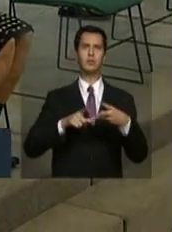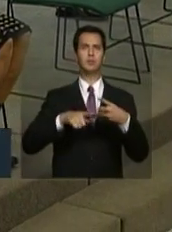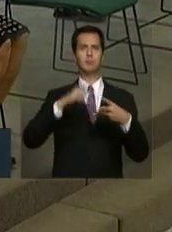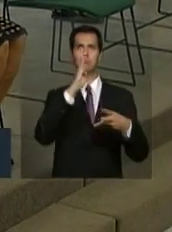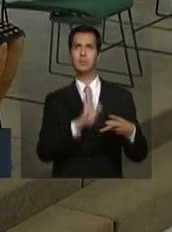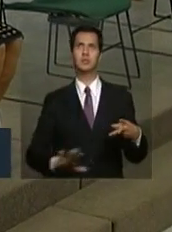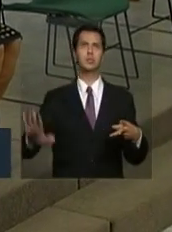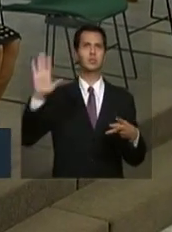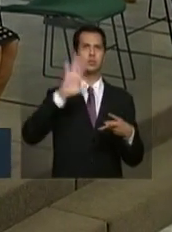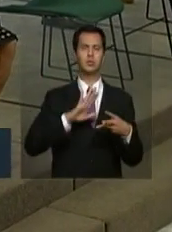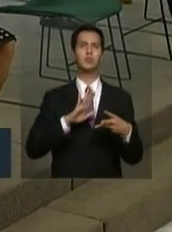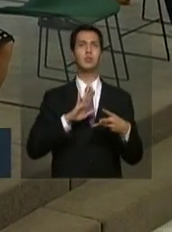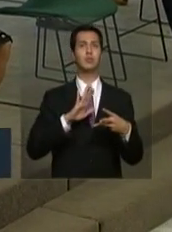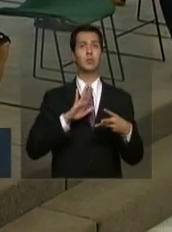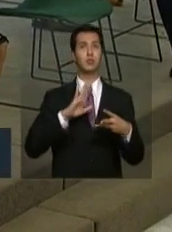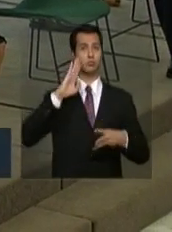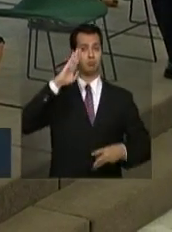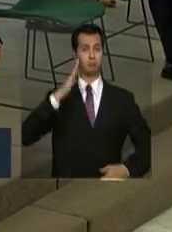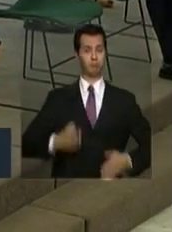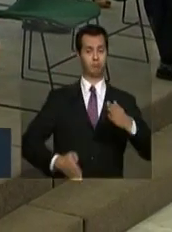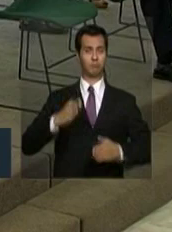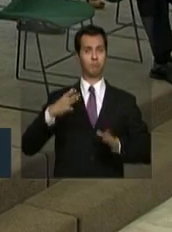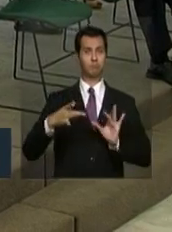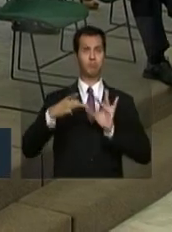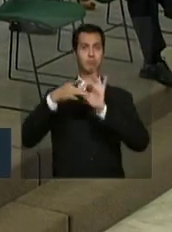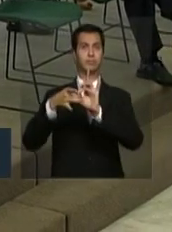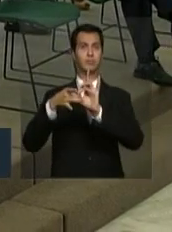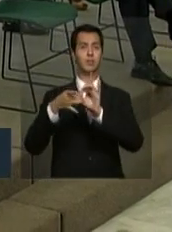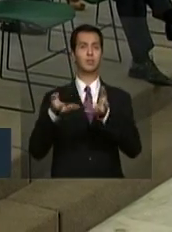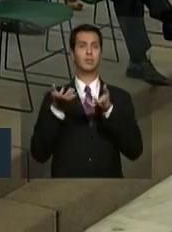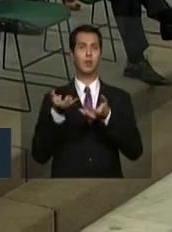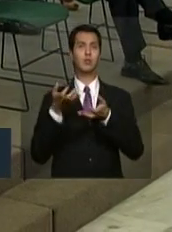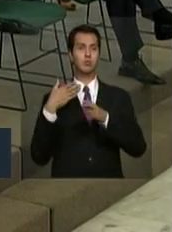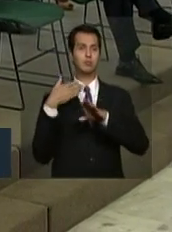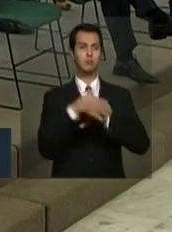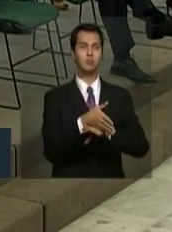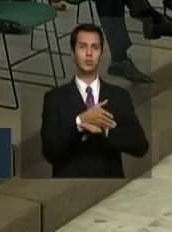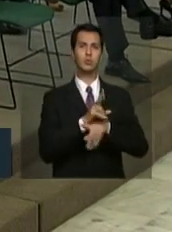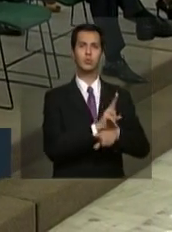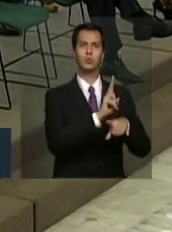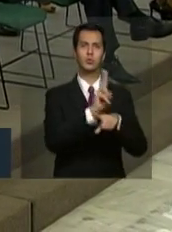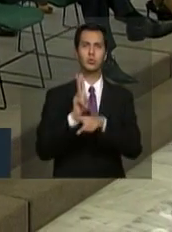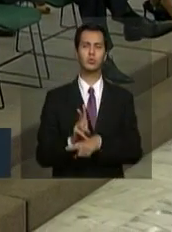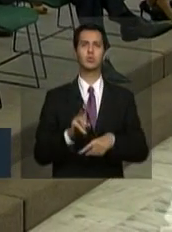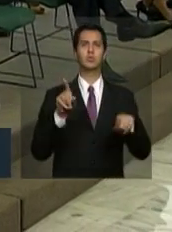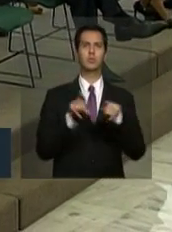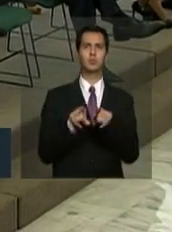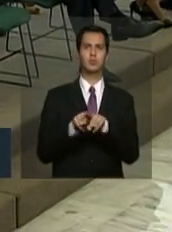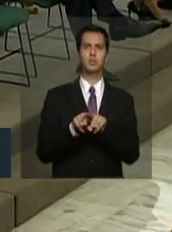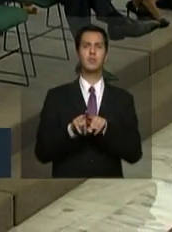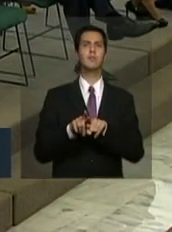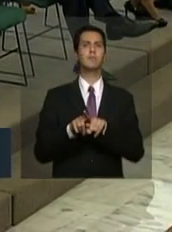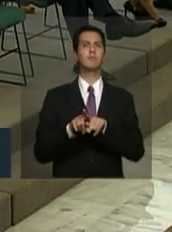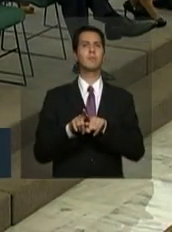sobre áreas conflagradas, para garantir a segurança de grandes